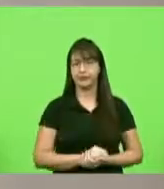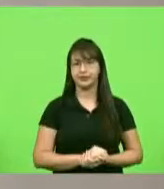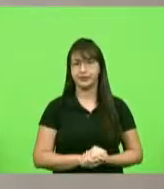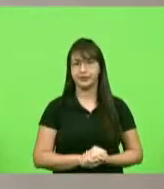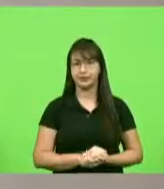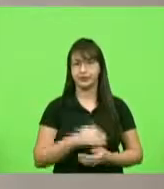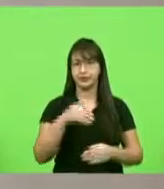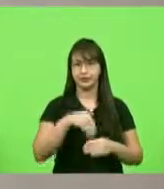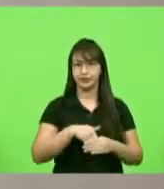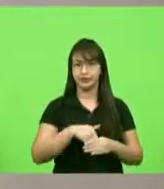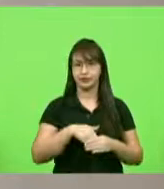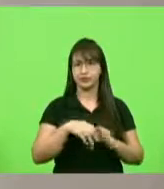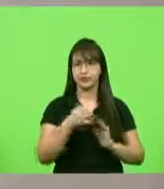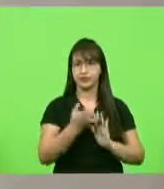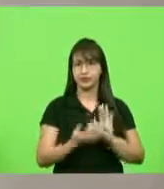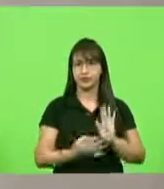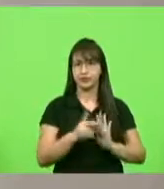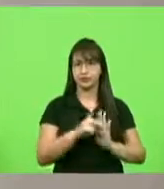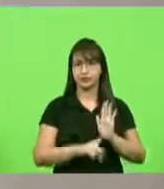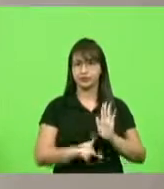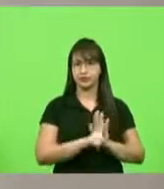Votação da redação final do projeto de lei